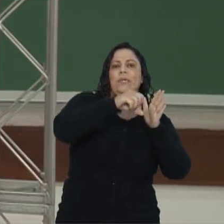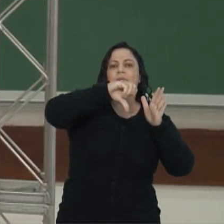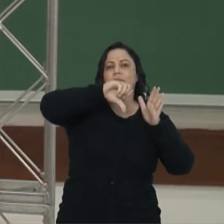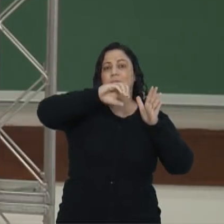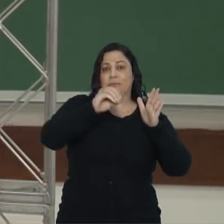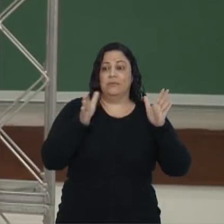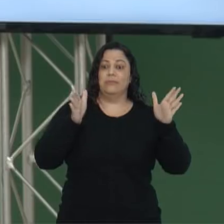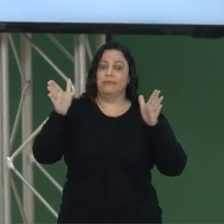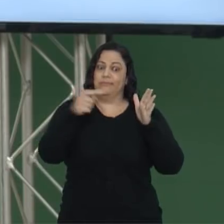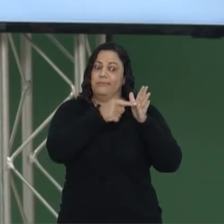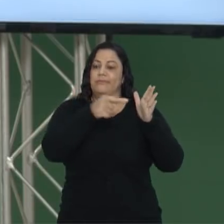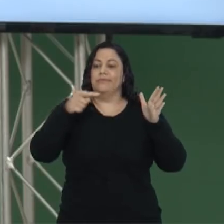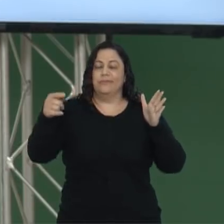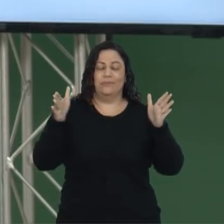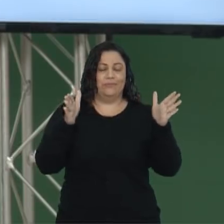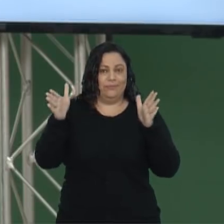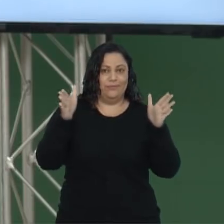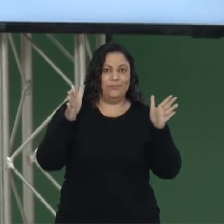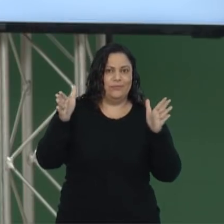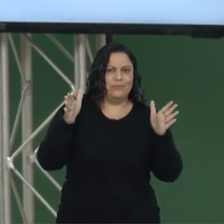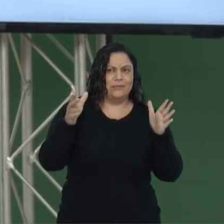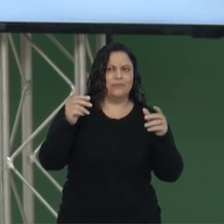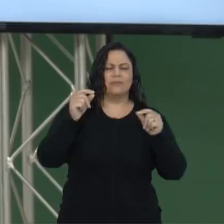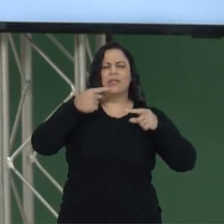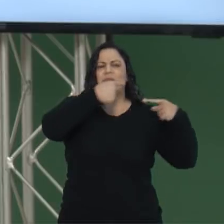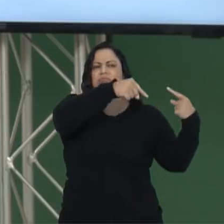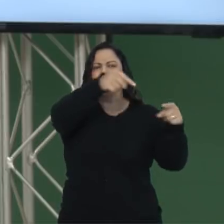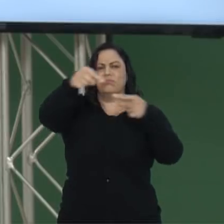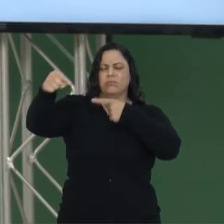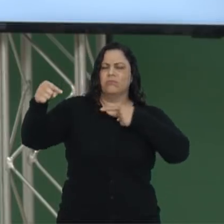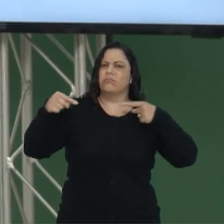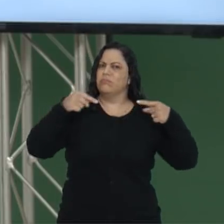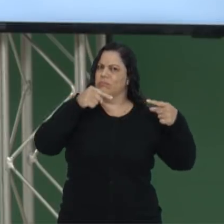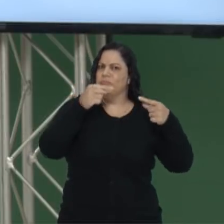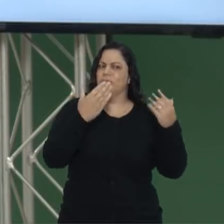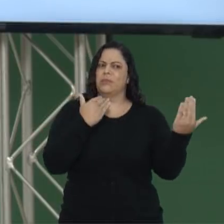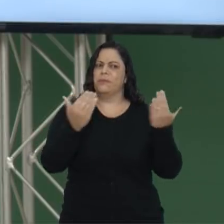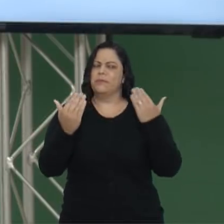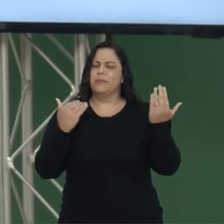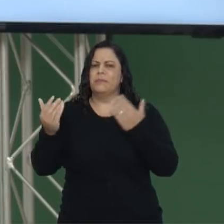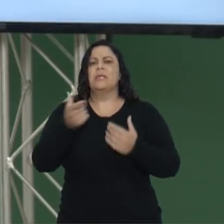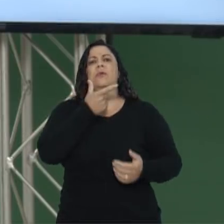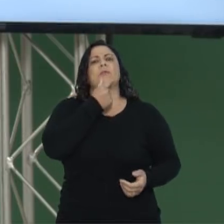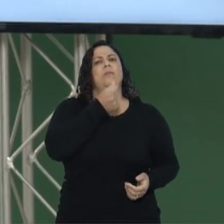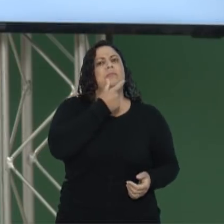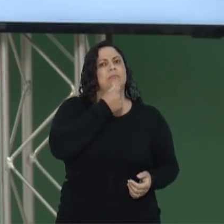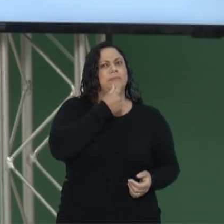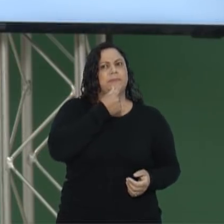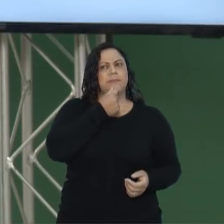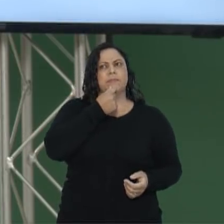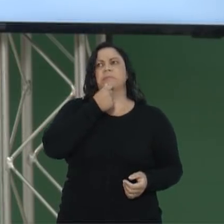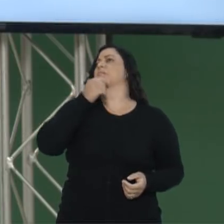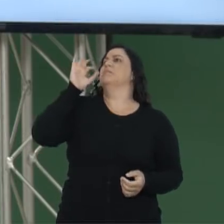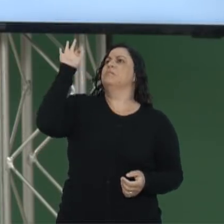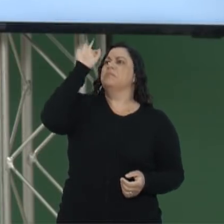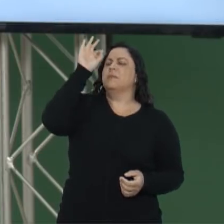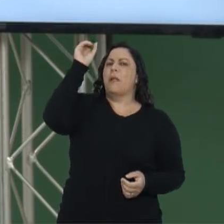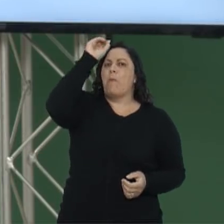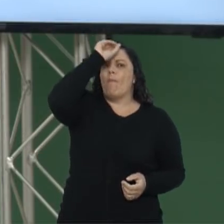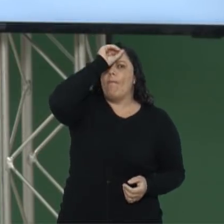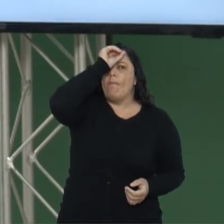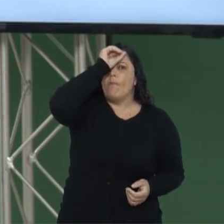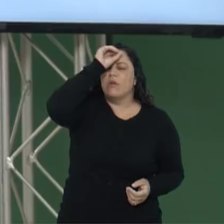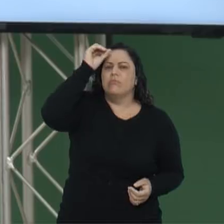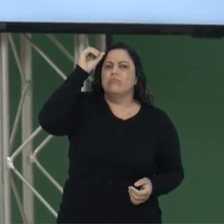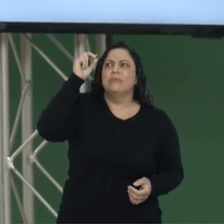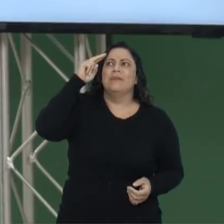traz, na década de 90, essa discussão sobre um menino que fica sem imaginação. Vocês se lembram